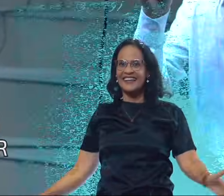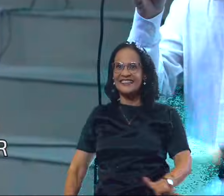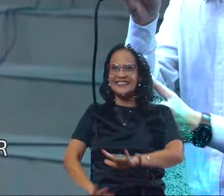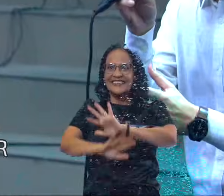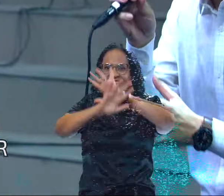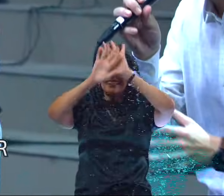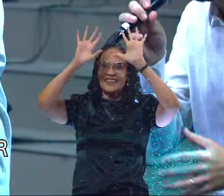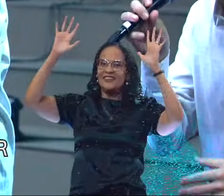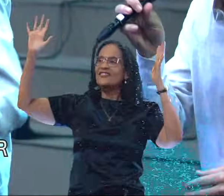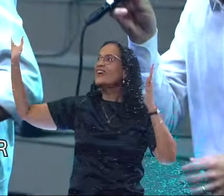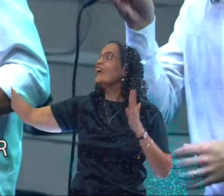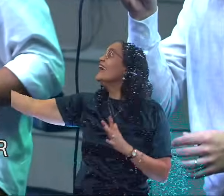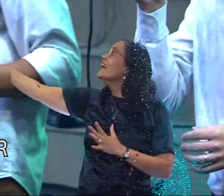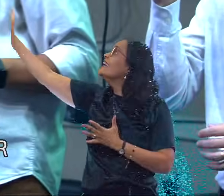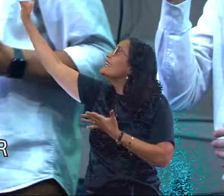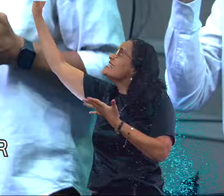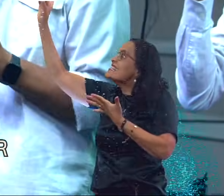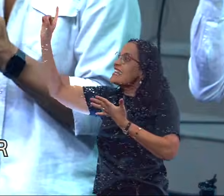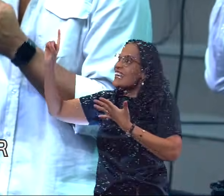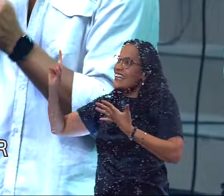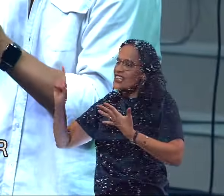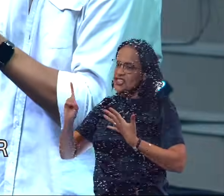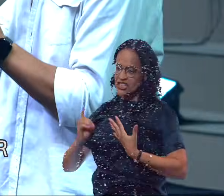contemplar, então vem